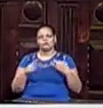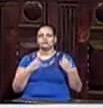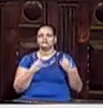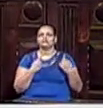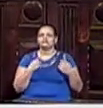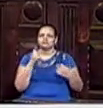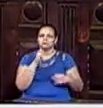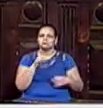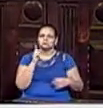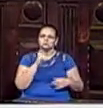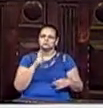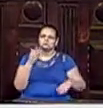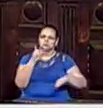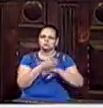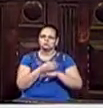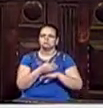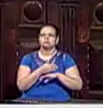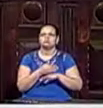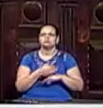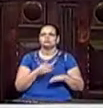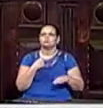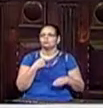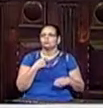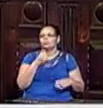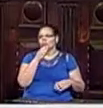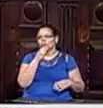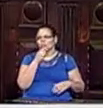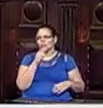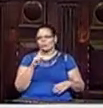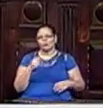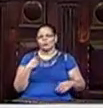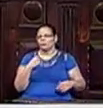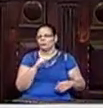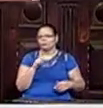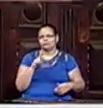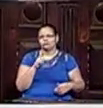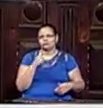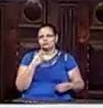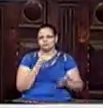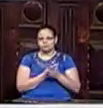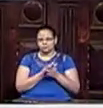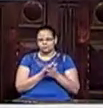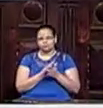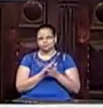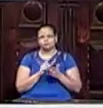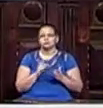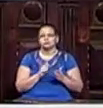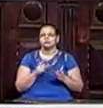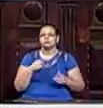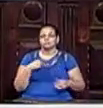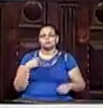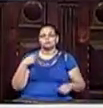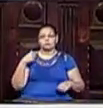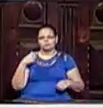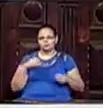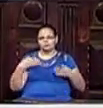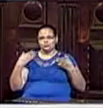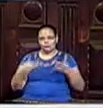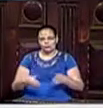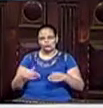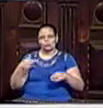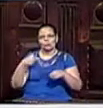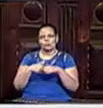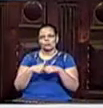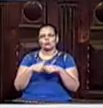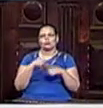a sonegação, entre tantas outras, na área da distribuição de combustível. Porque existe